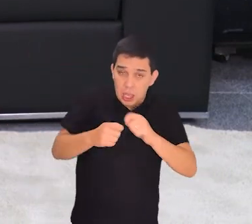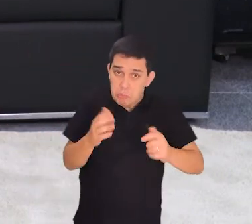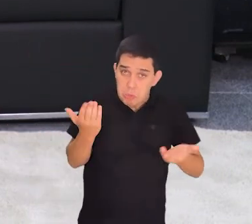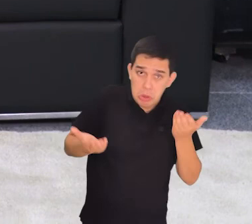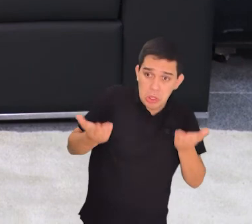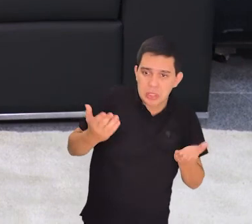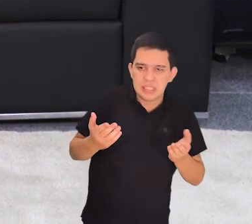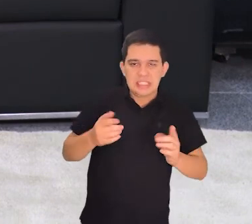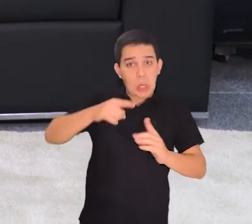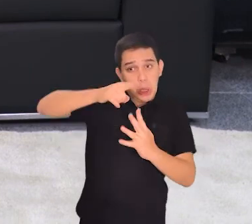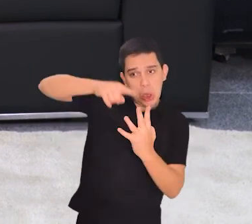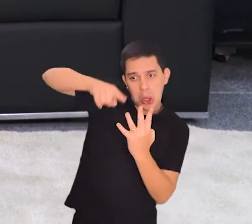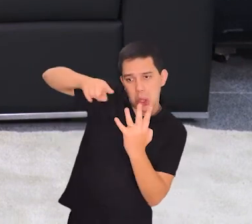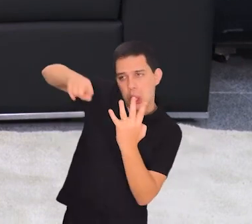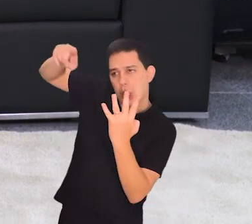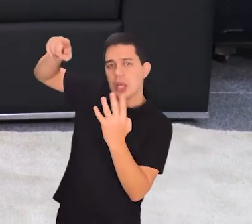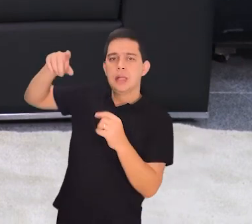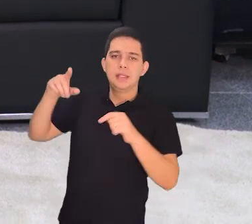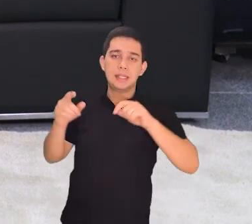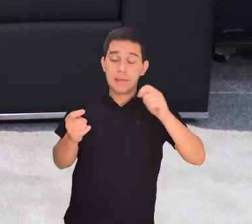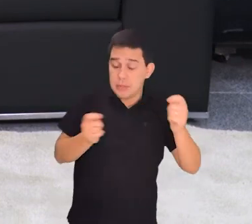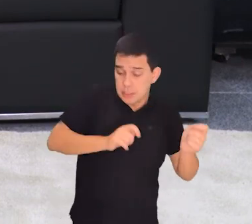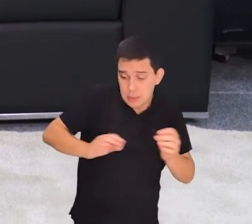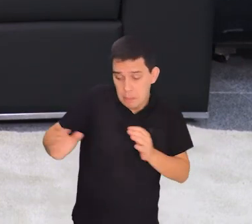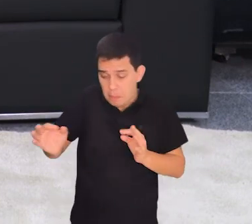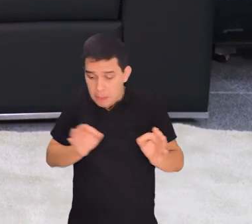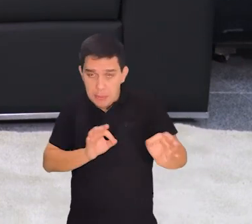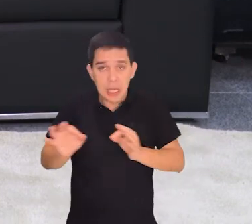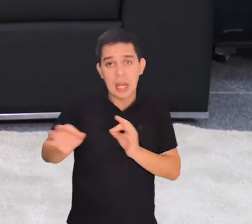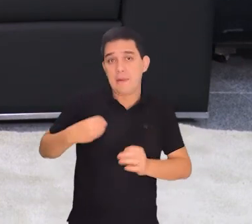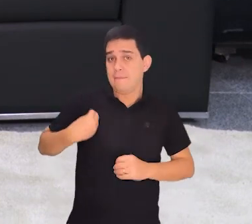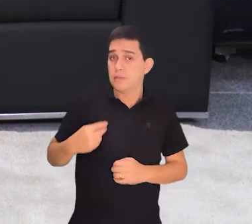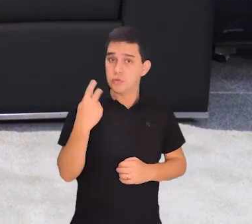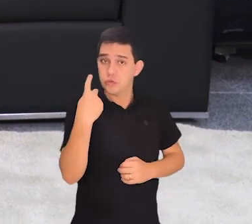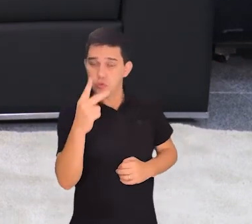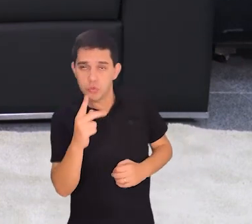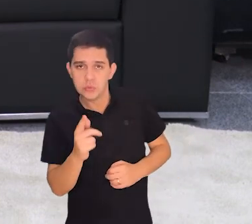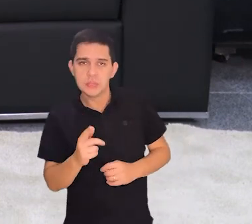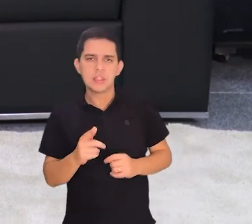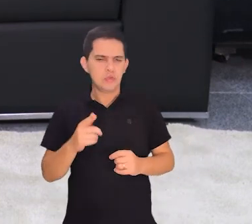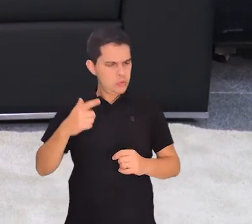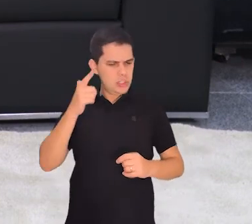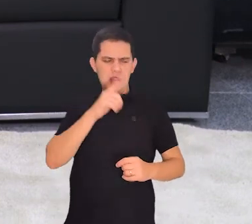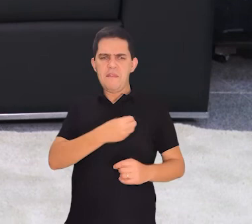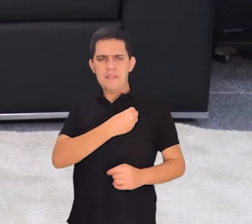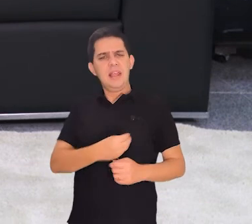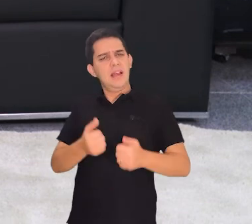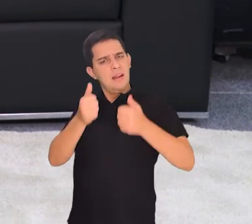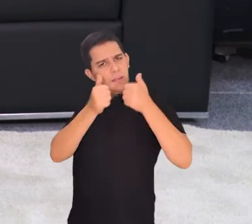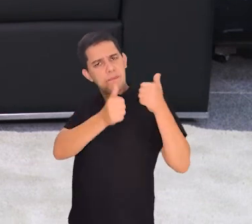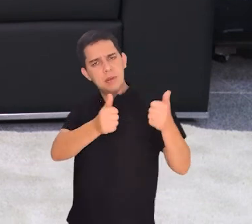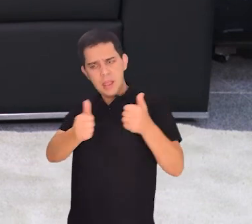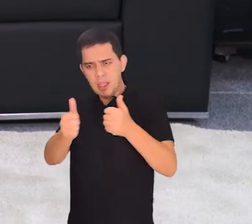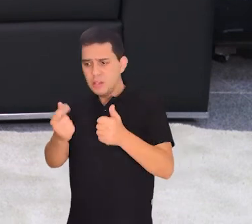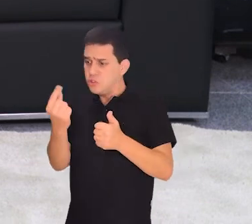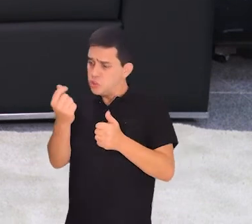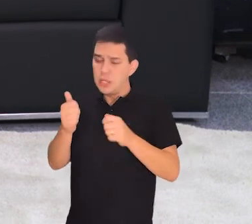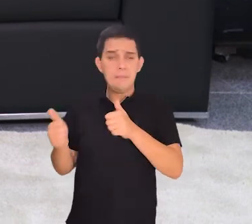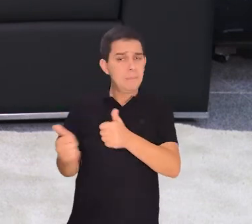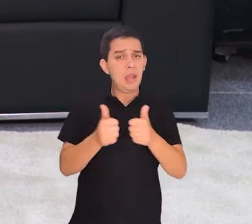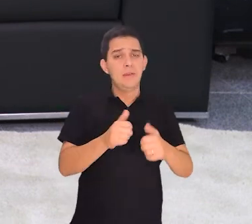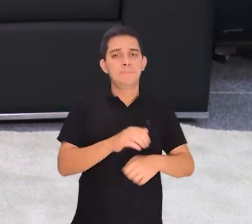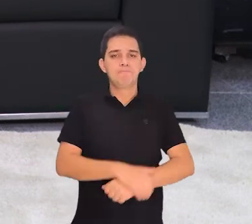1-2 anos, renda fixa. E aí você começa a fazer esse arranjo para, de fato, ter uma vida, de fato, com qualidade, financeiramente